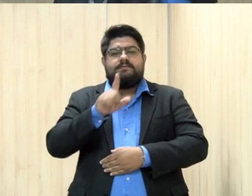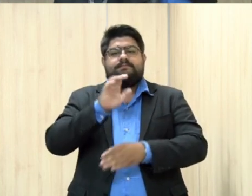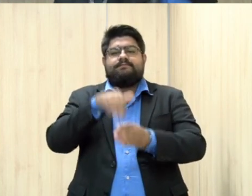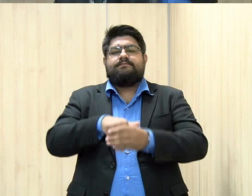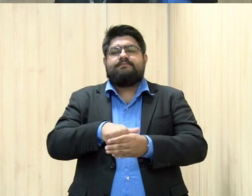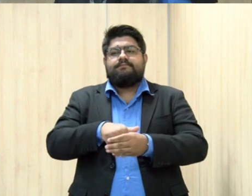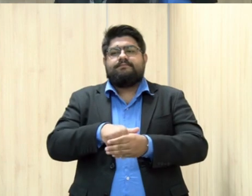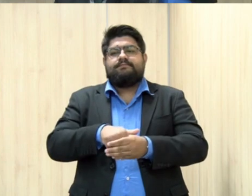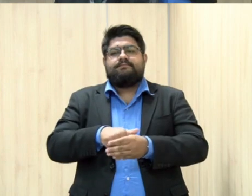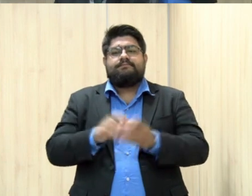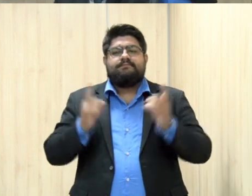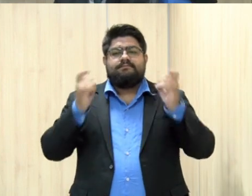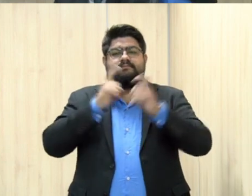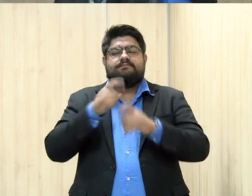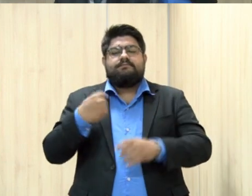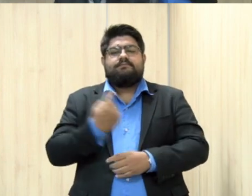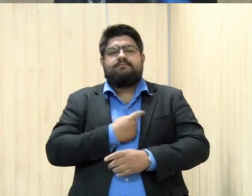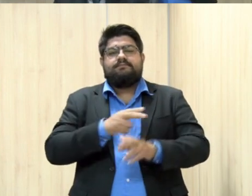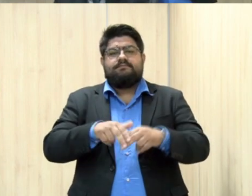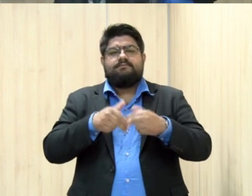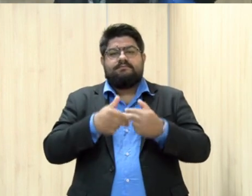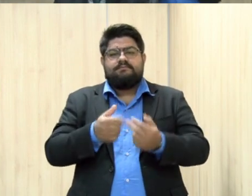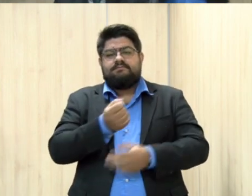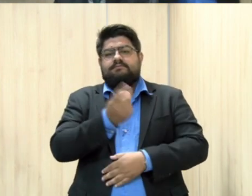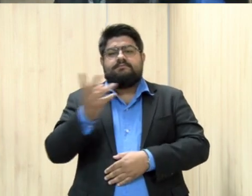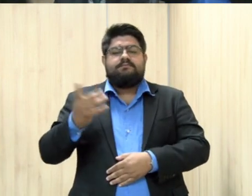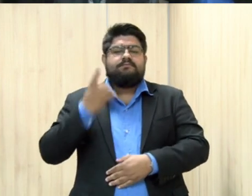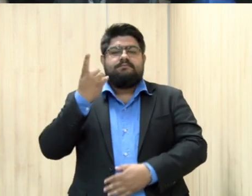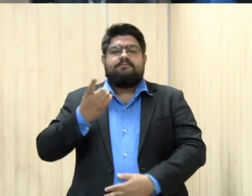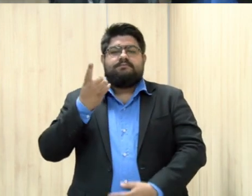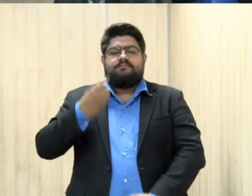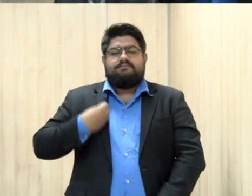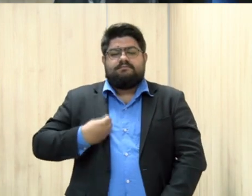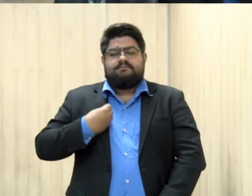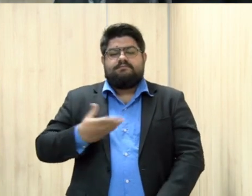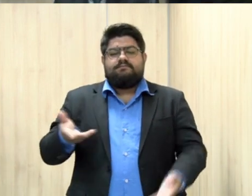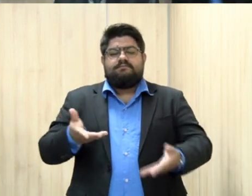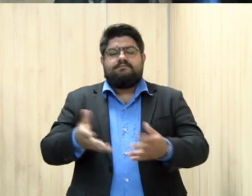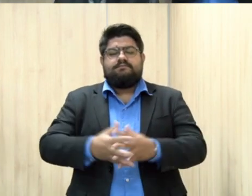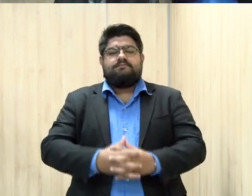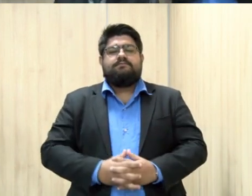voltar a ficar complicado para nós devido o quórum que nós estamos tendo aqui